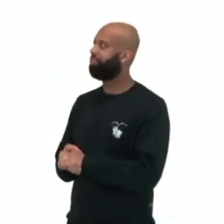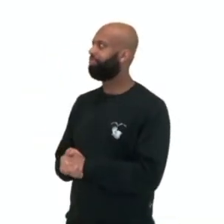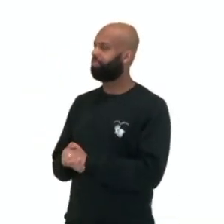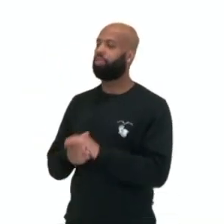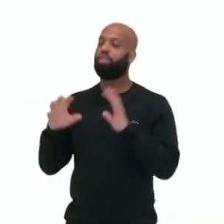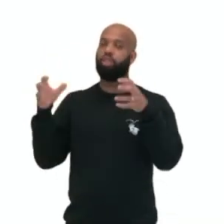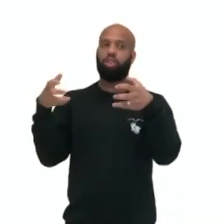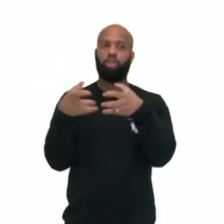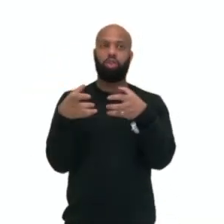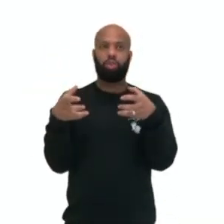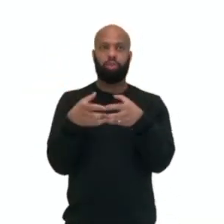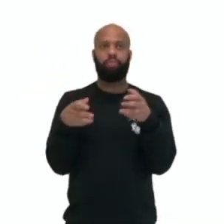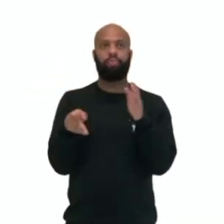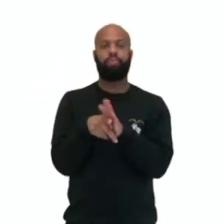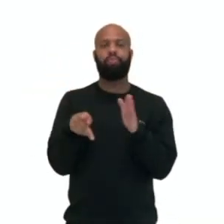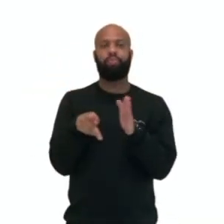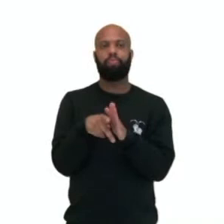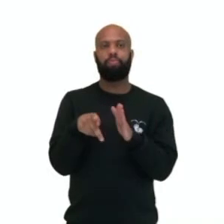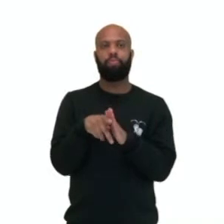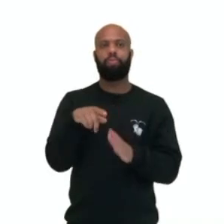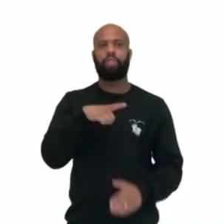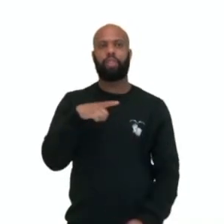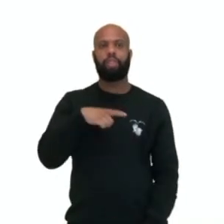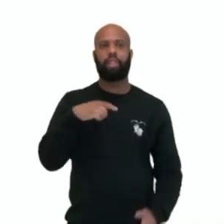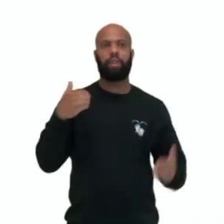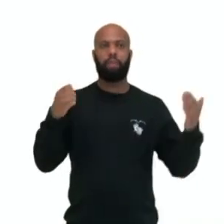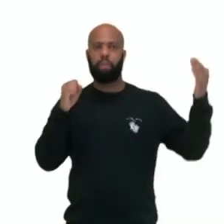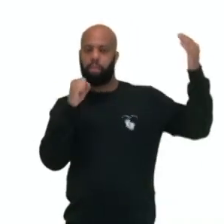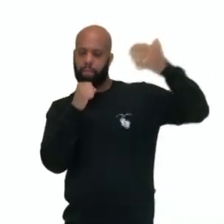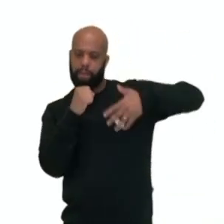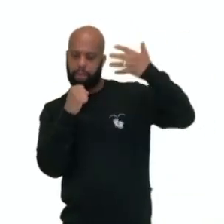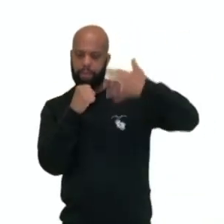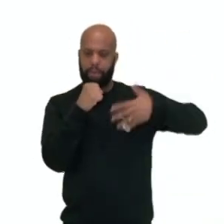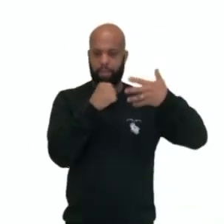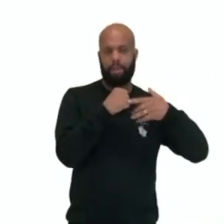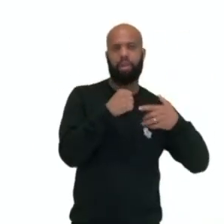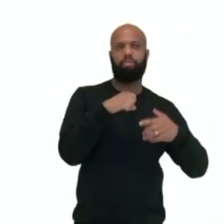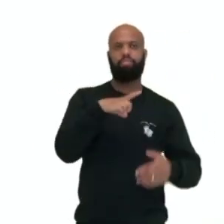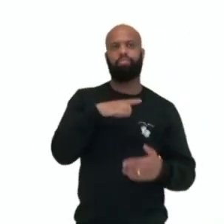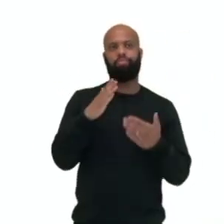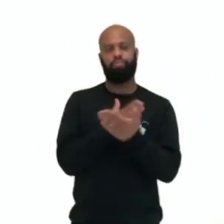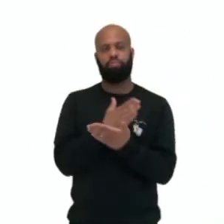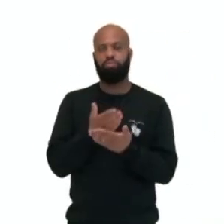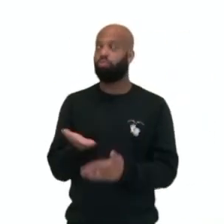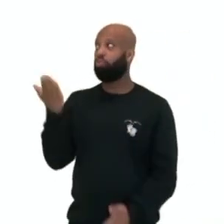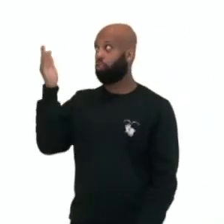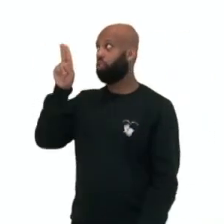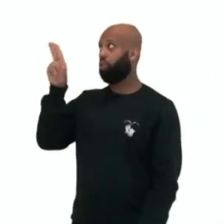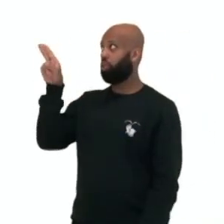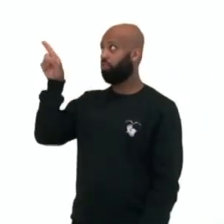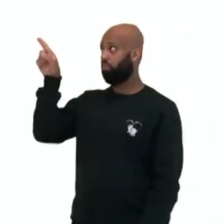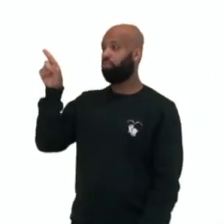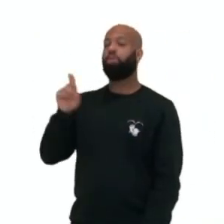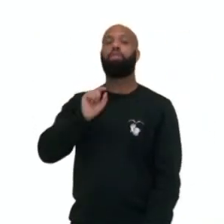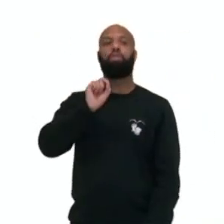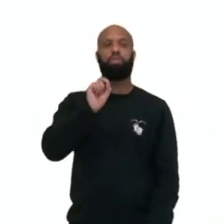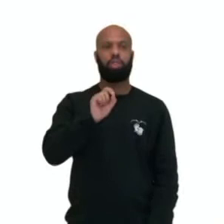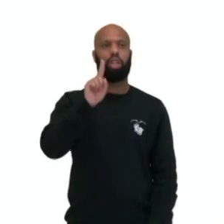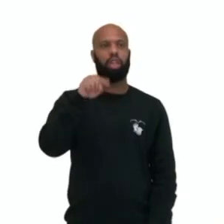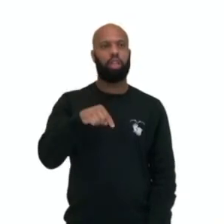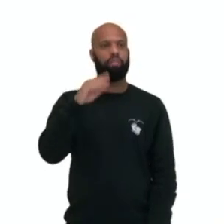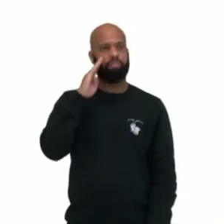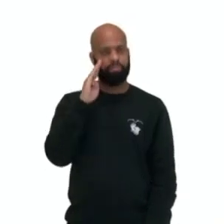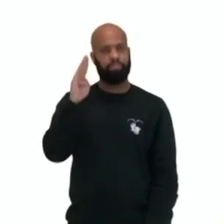rap Racionais MCs e os rappers Marcelo D2 e Gabriel, o Pensador, são considerados